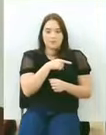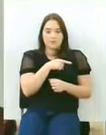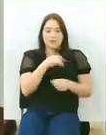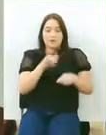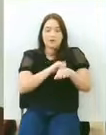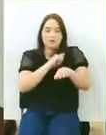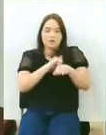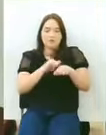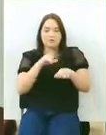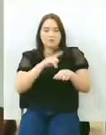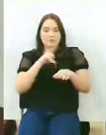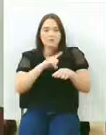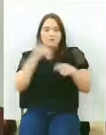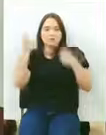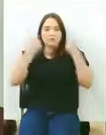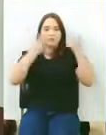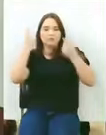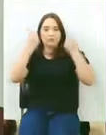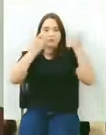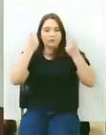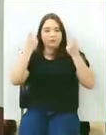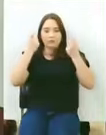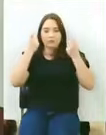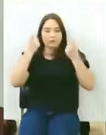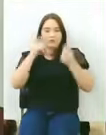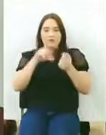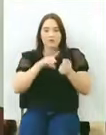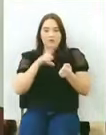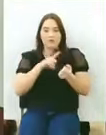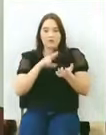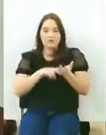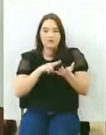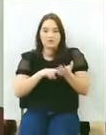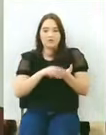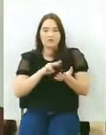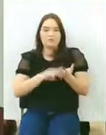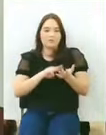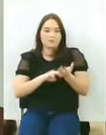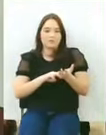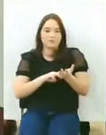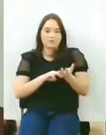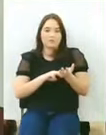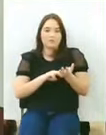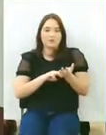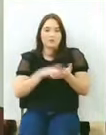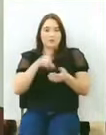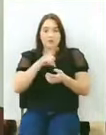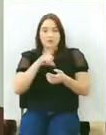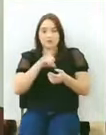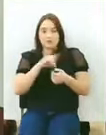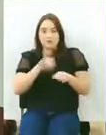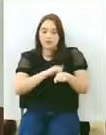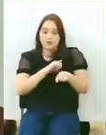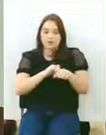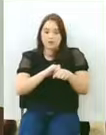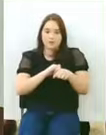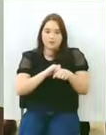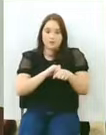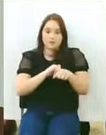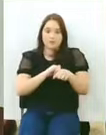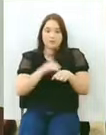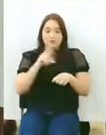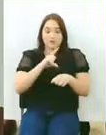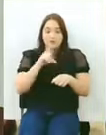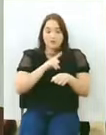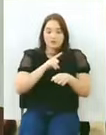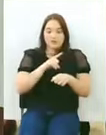Quando estão mais preocupados com tempo de membresia, poder aquisitivo,